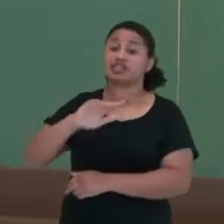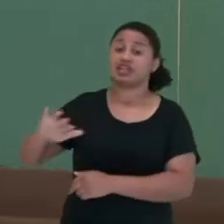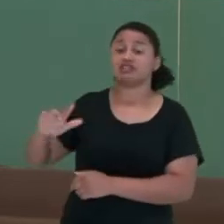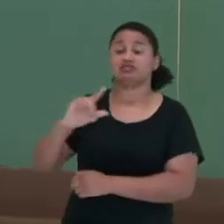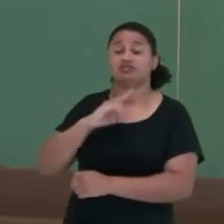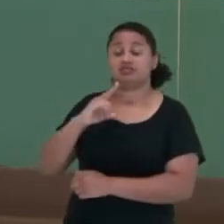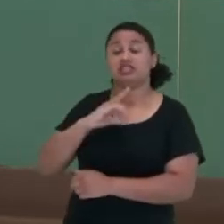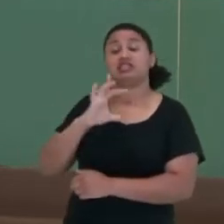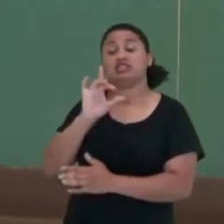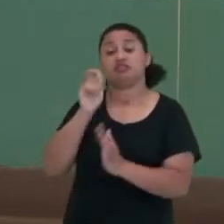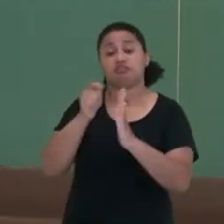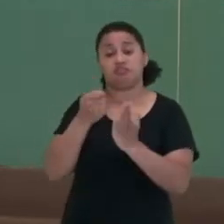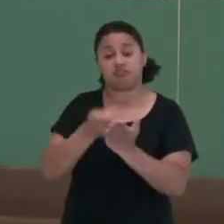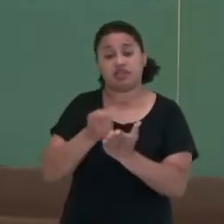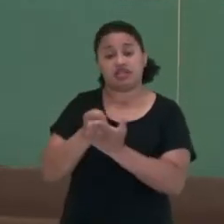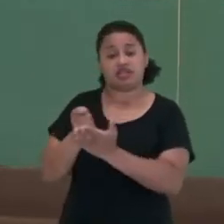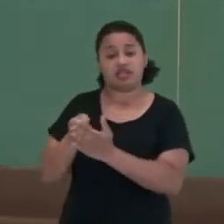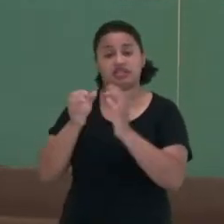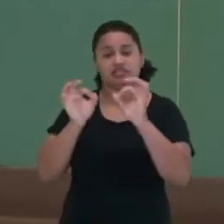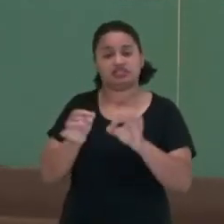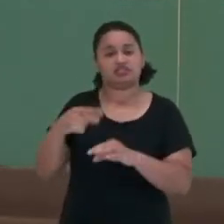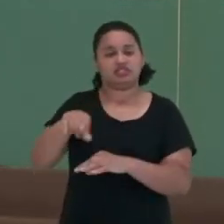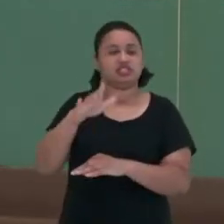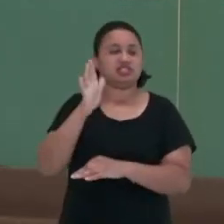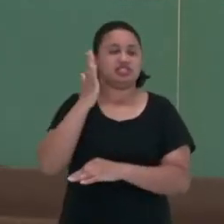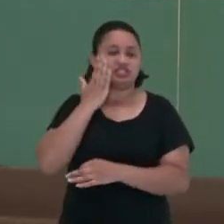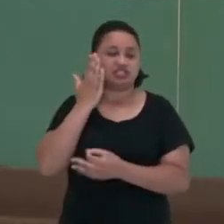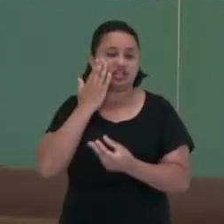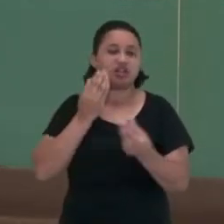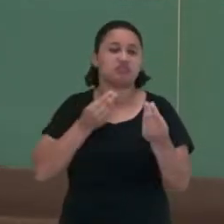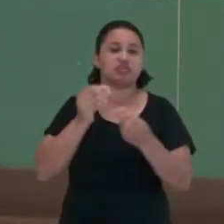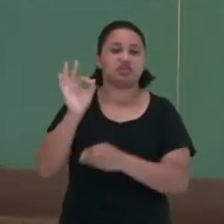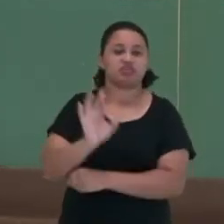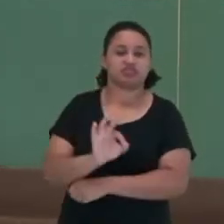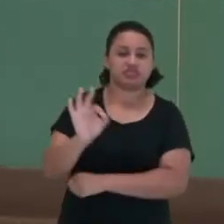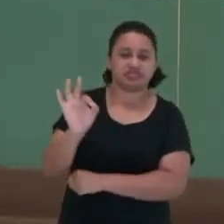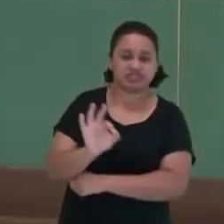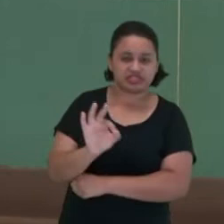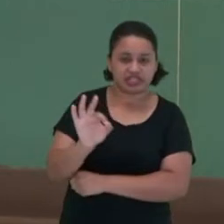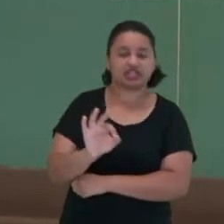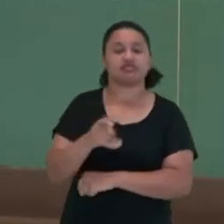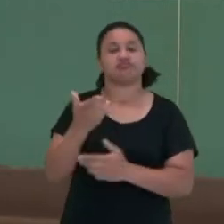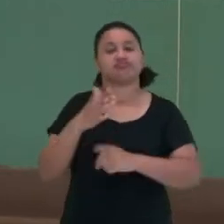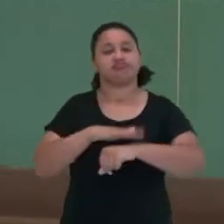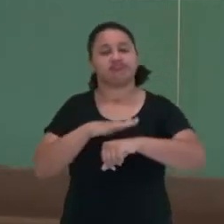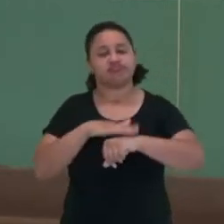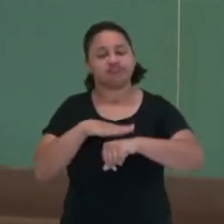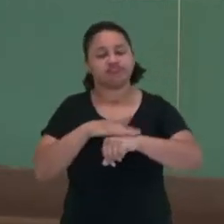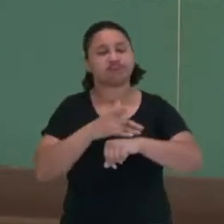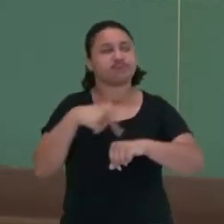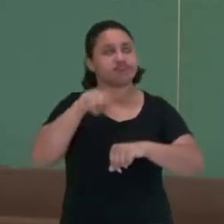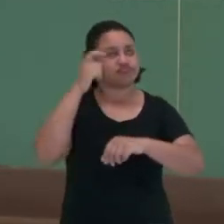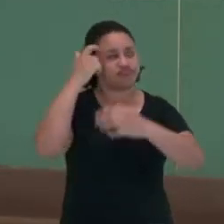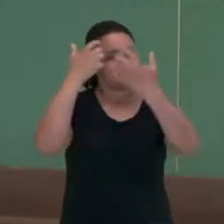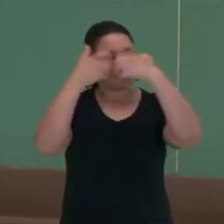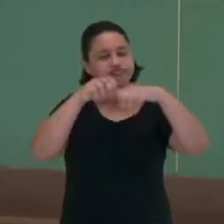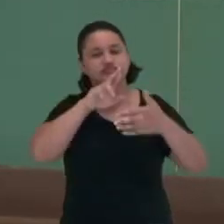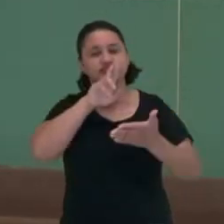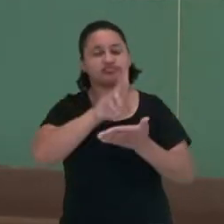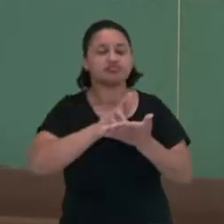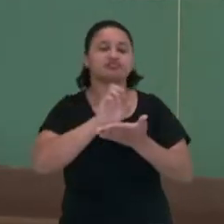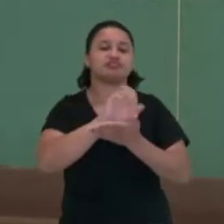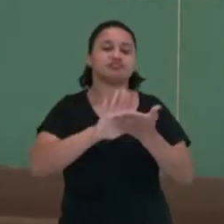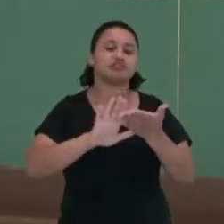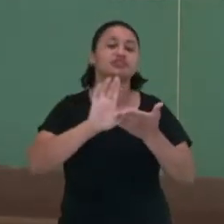nessa formalização. Você já conhece essa questão de porcentagem, então eu vou dar um tempinho para vocês fazerem essa continha e